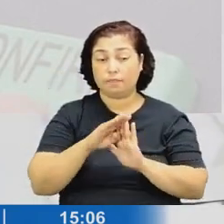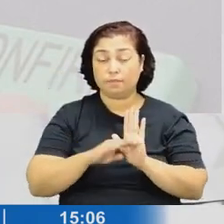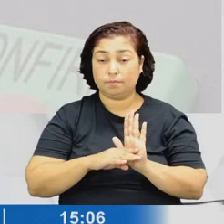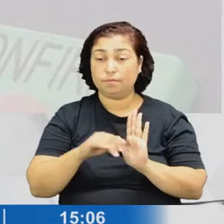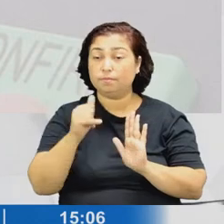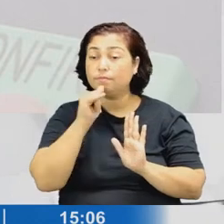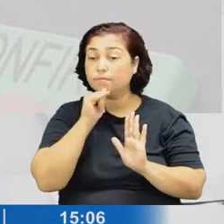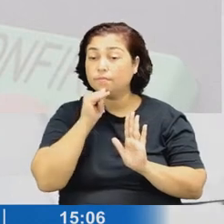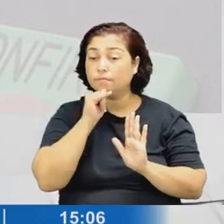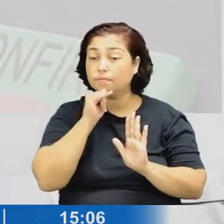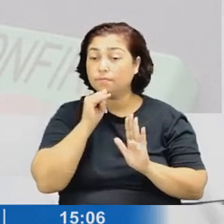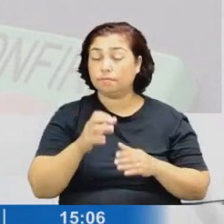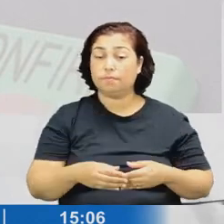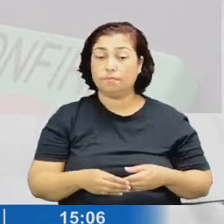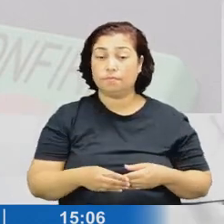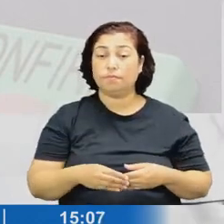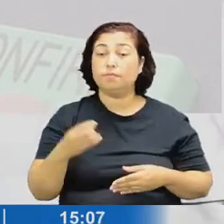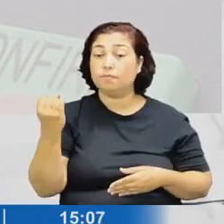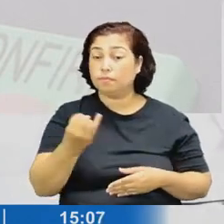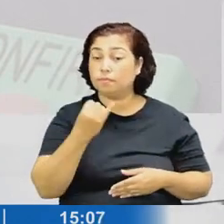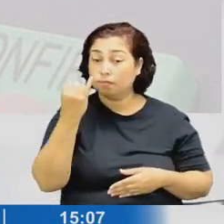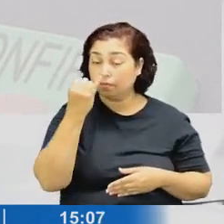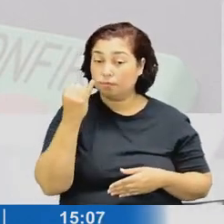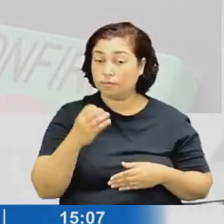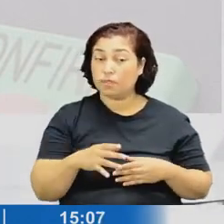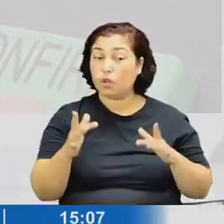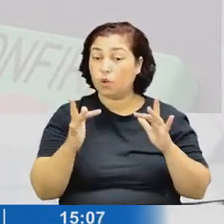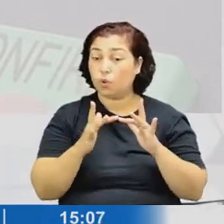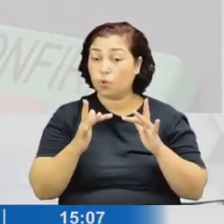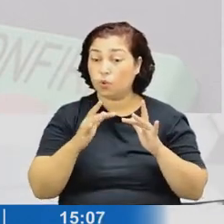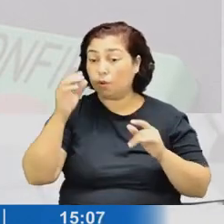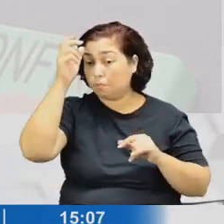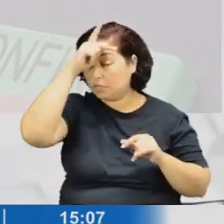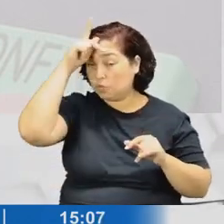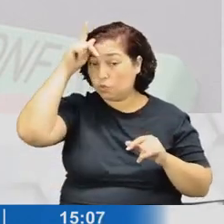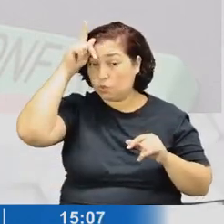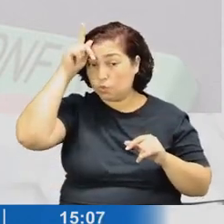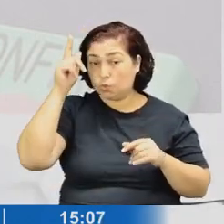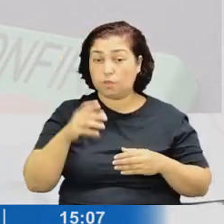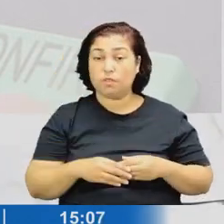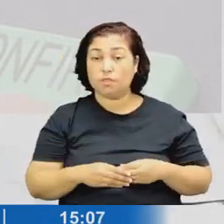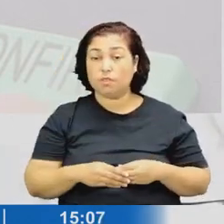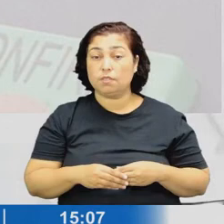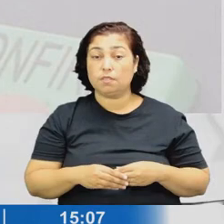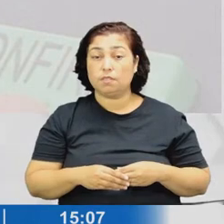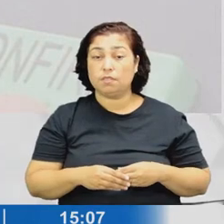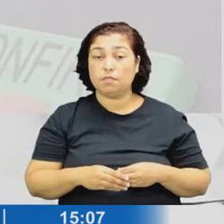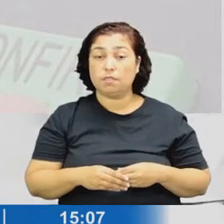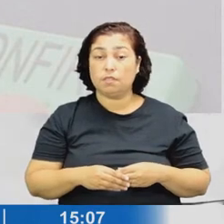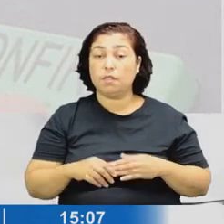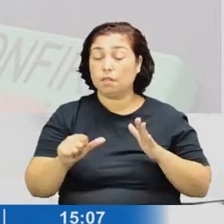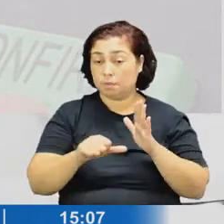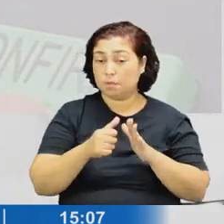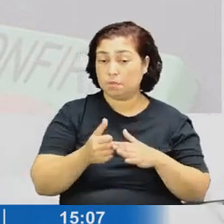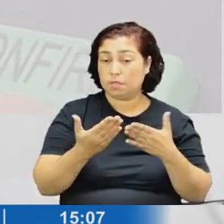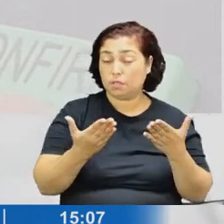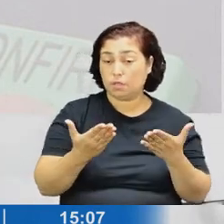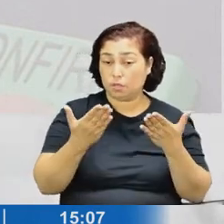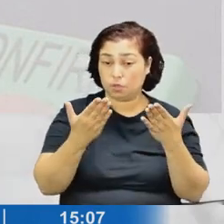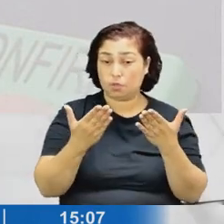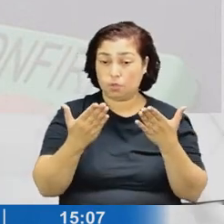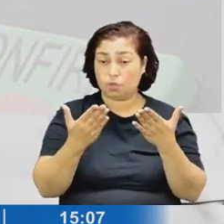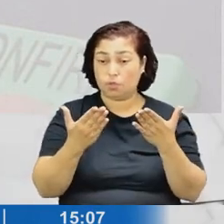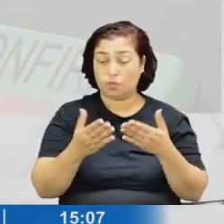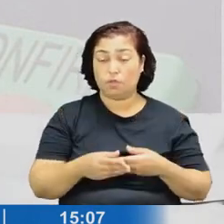essas etapas eleitorais são importantes ser conectar com o teu público que é você tem que primeiro conectar depois motivar essas pessoas e a